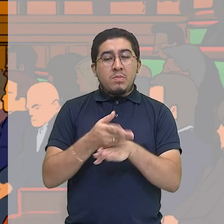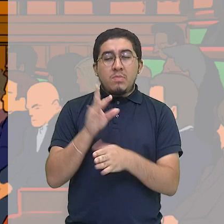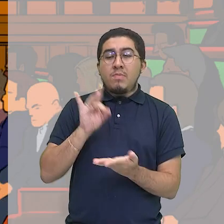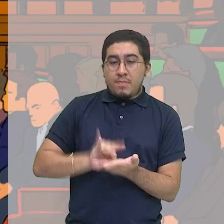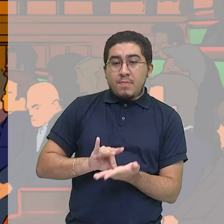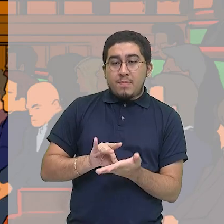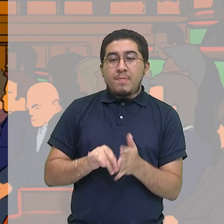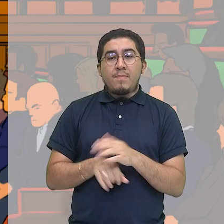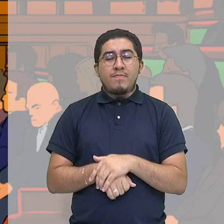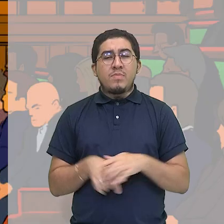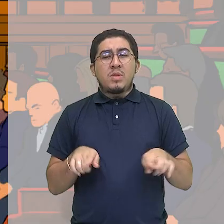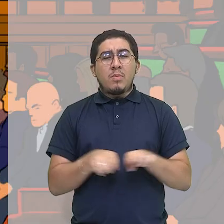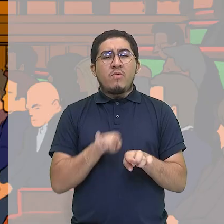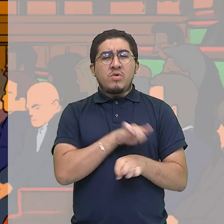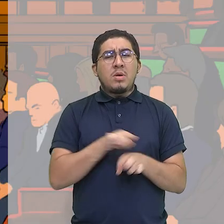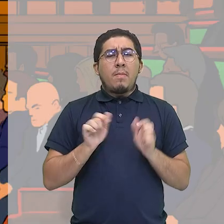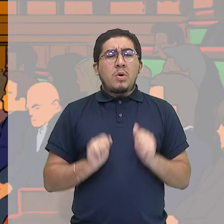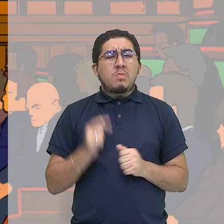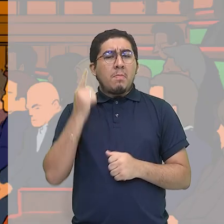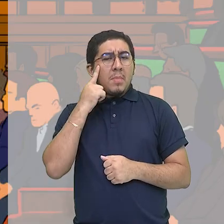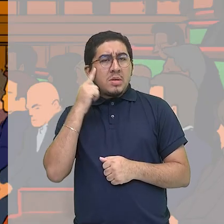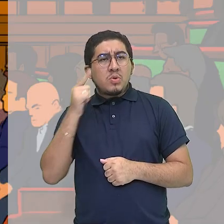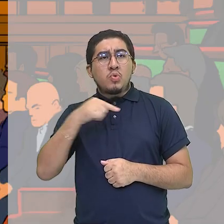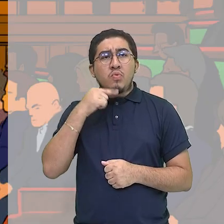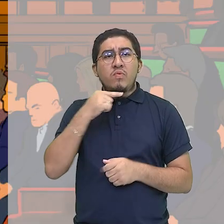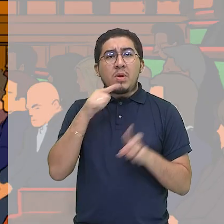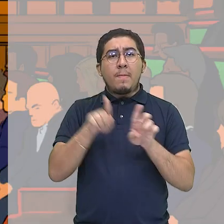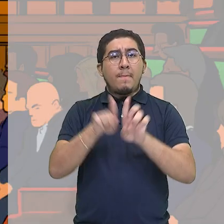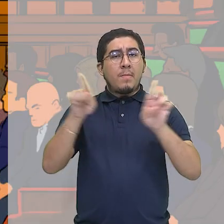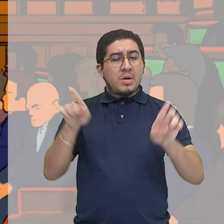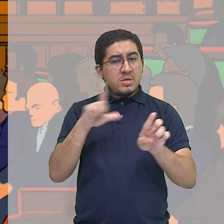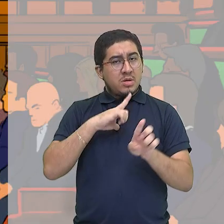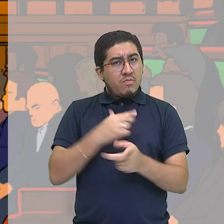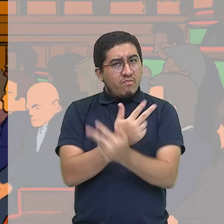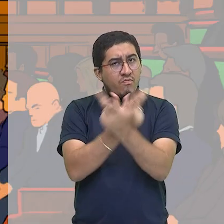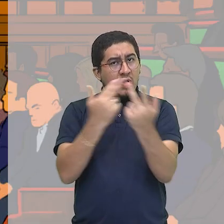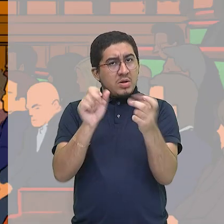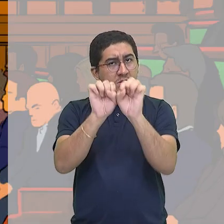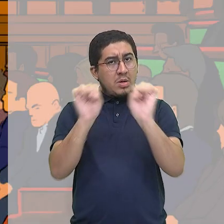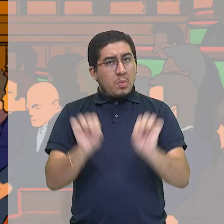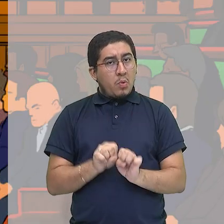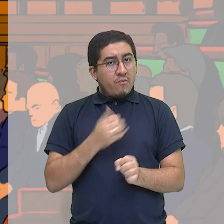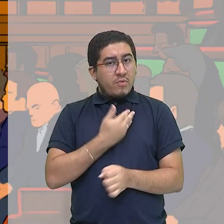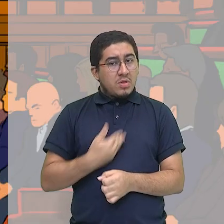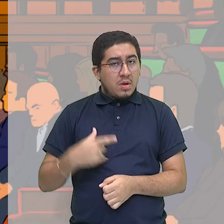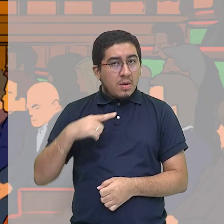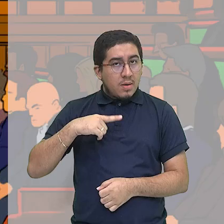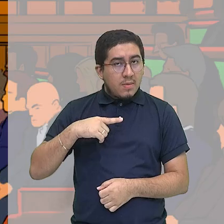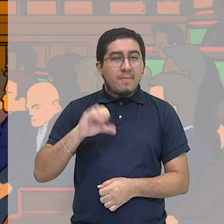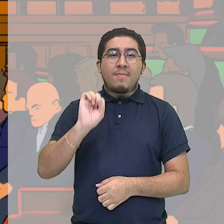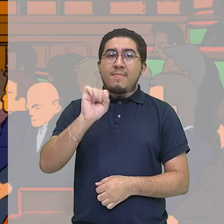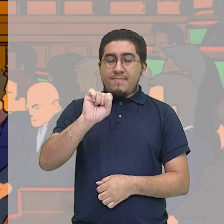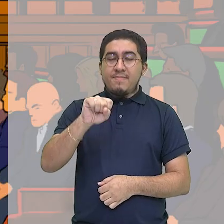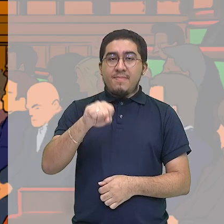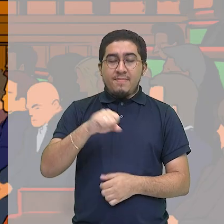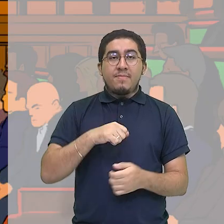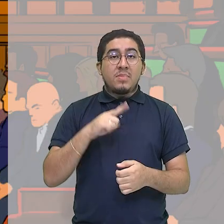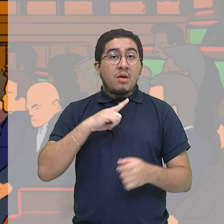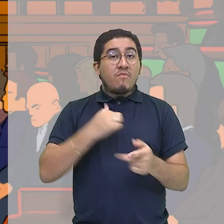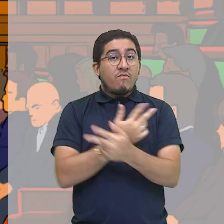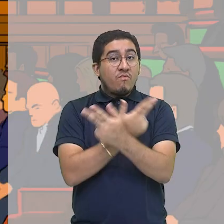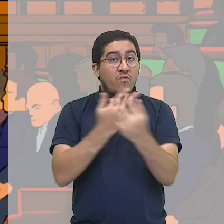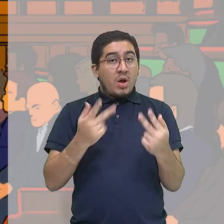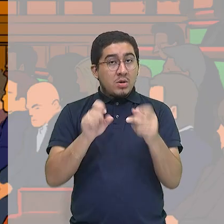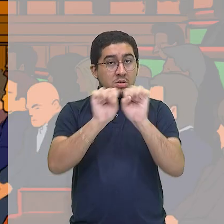claro. E aí você pode perguntar, mas existem diferentes sistemas de governo? Sim, existem